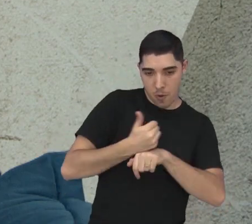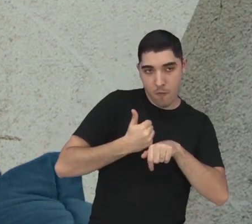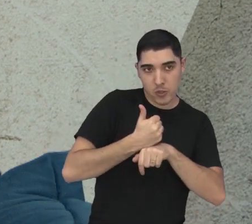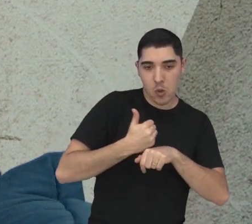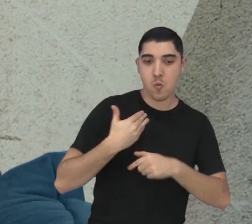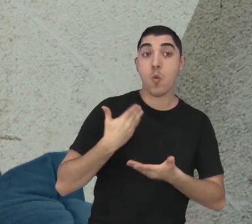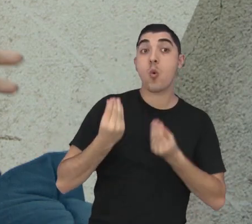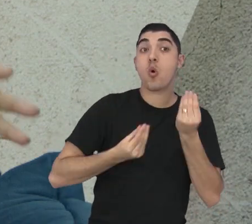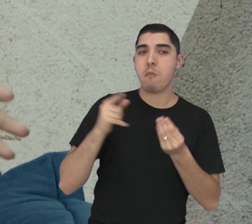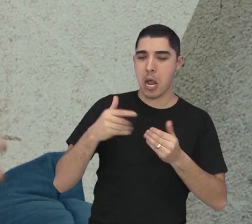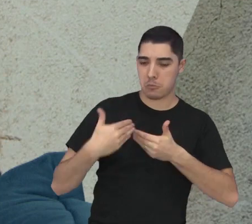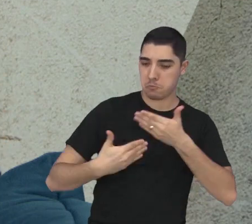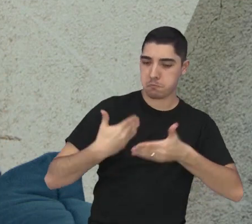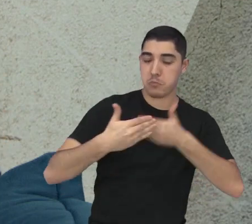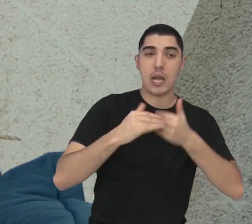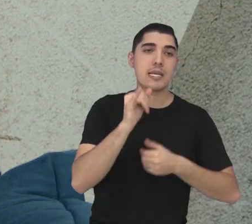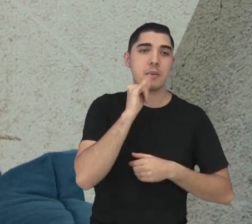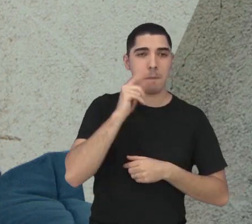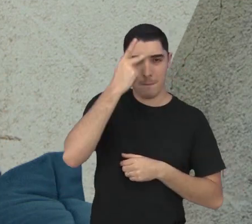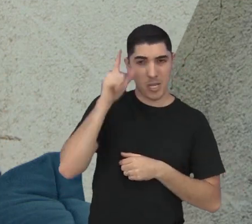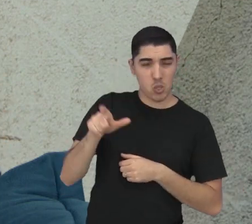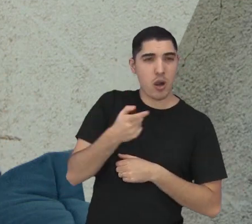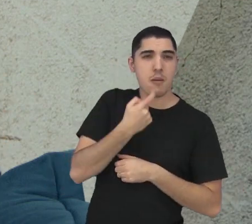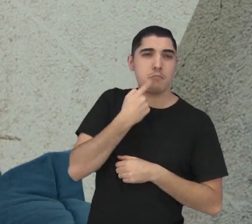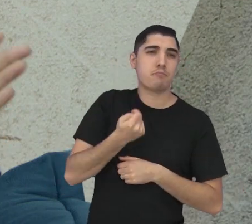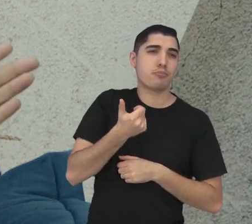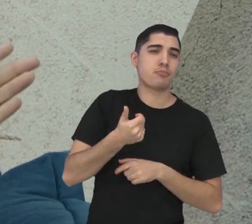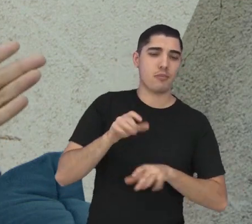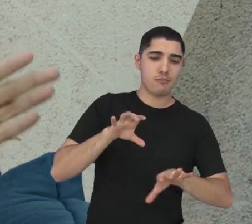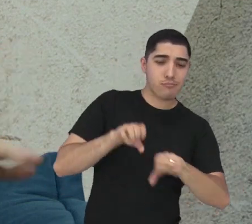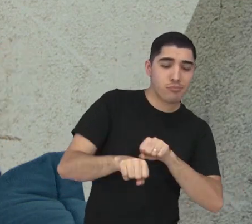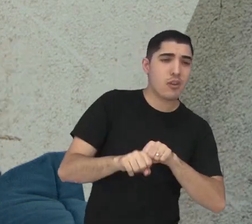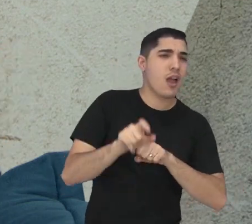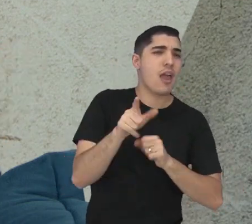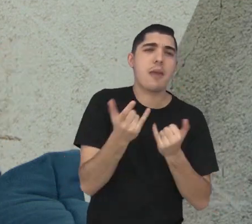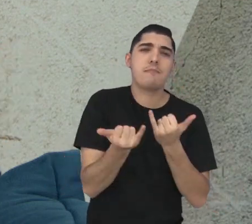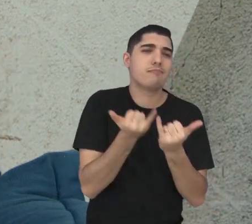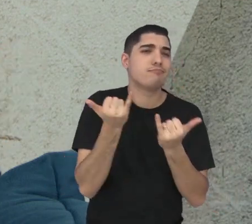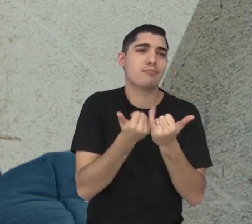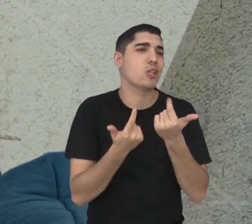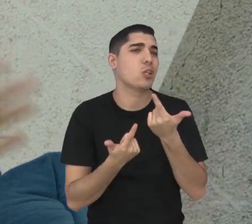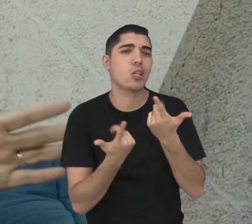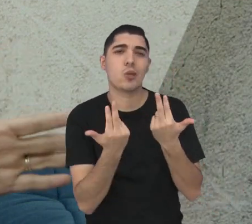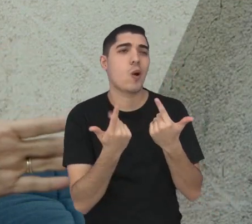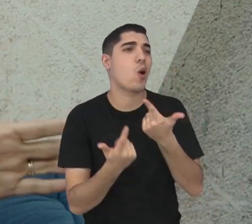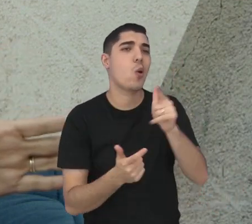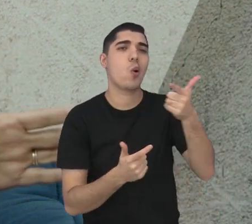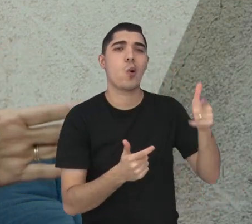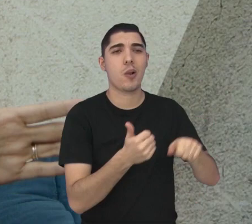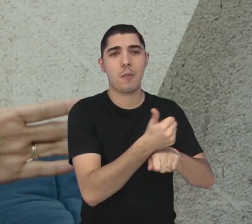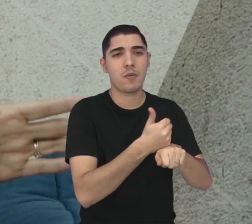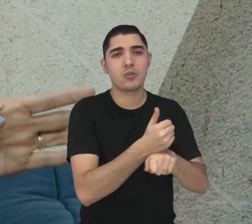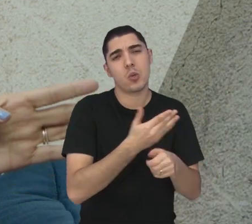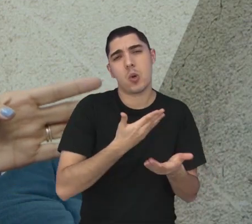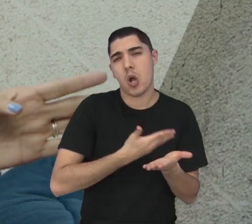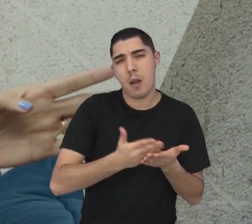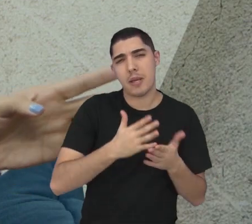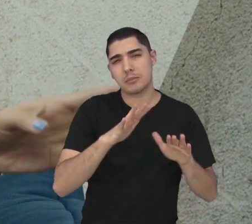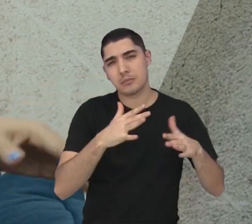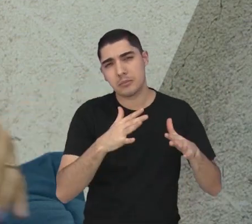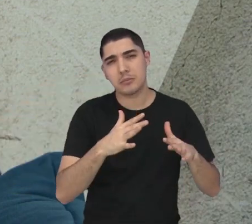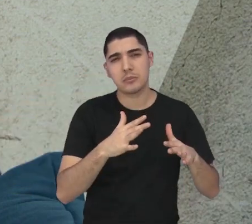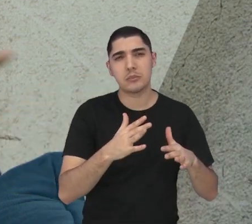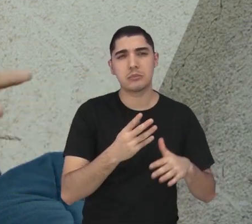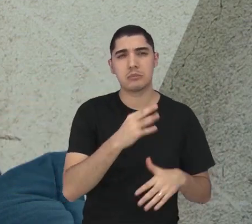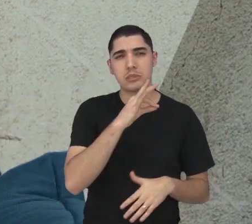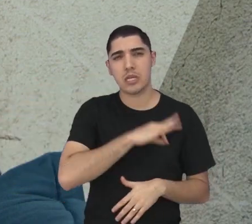a sua carreira. Geralmente, para recém-formado, tem um valor muito parecido com todas as outras profissões, né?